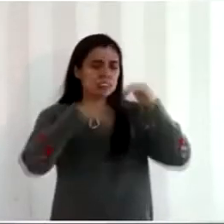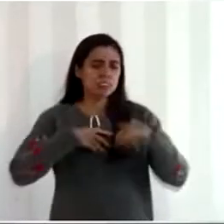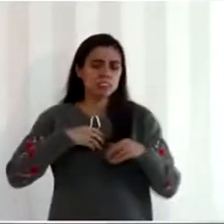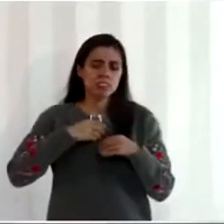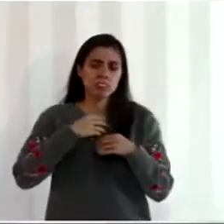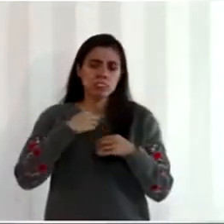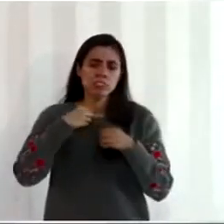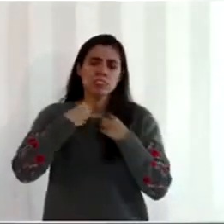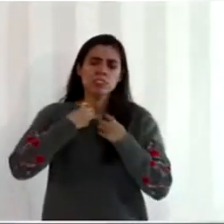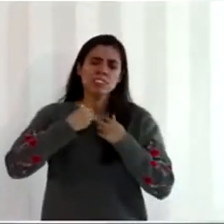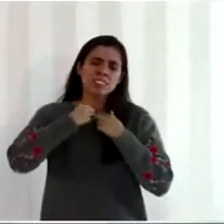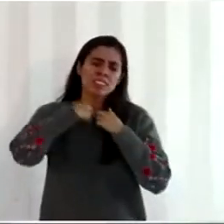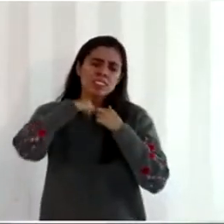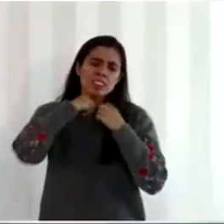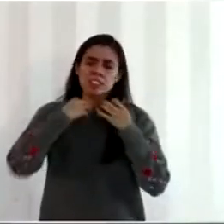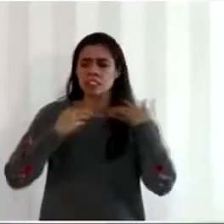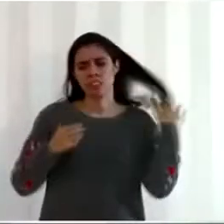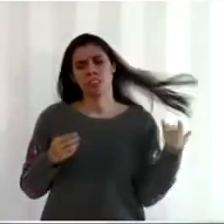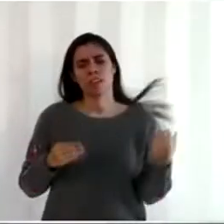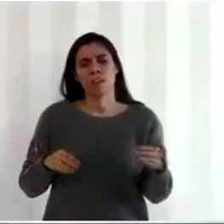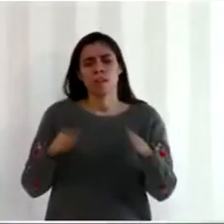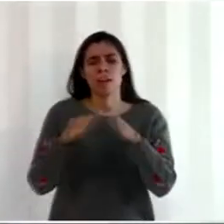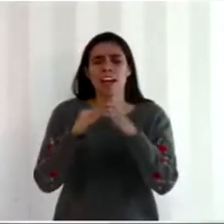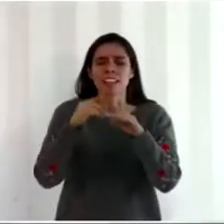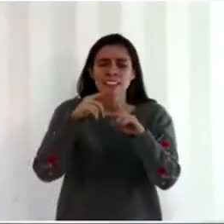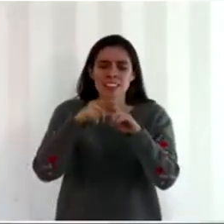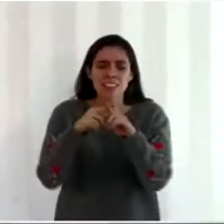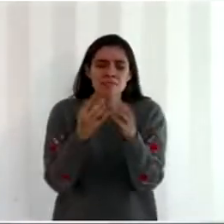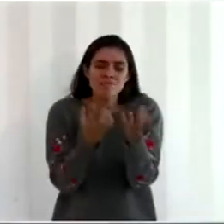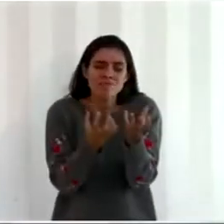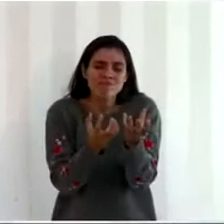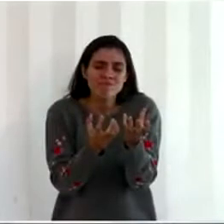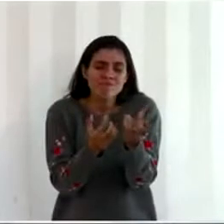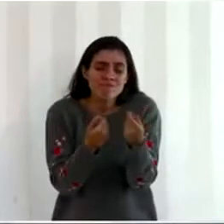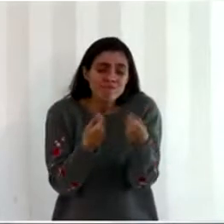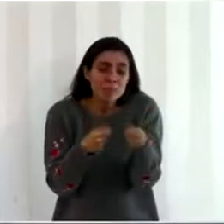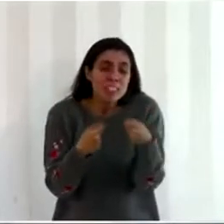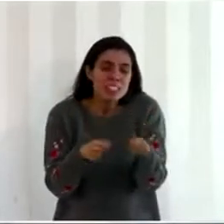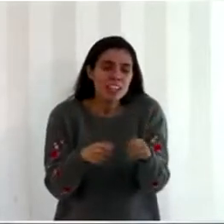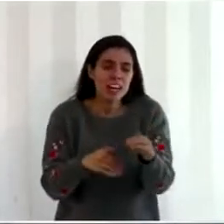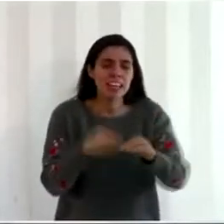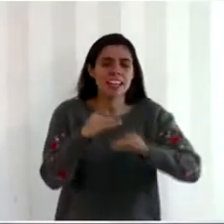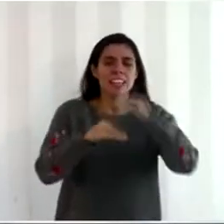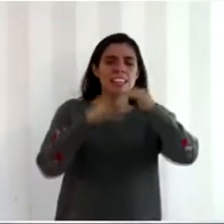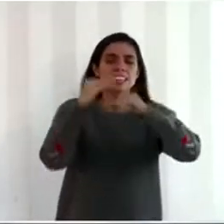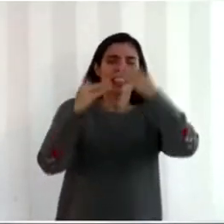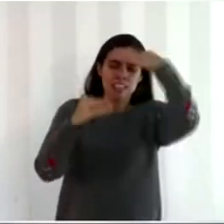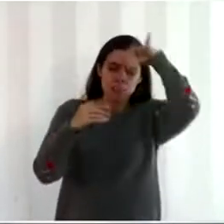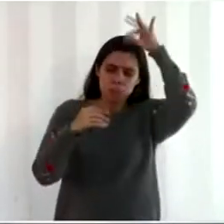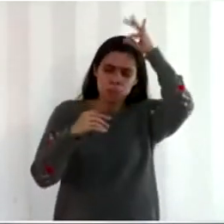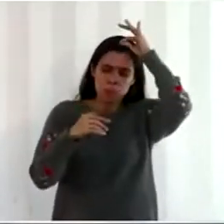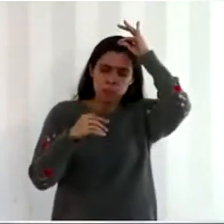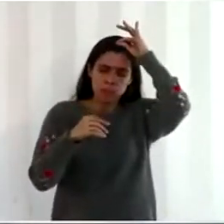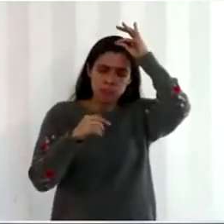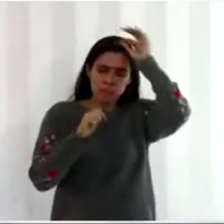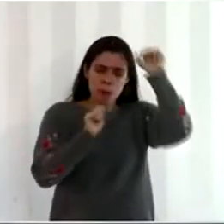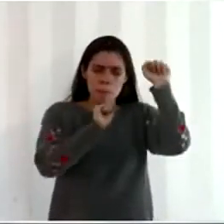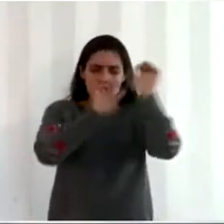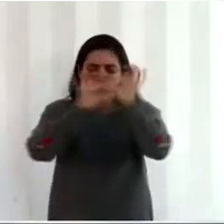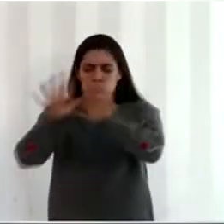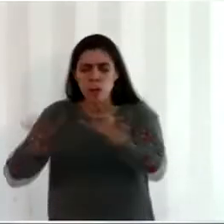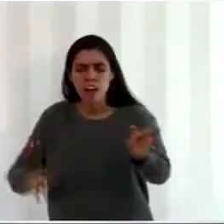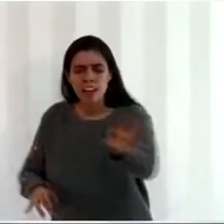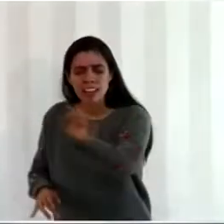seja edificada nessa noite. Para tanto, edifica e ilumina os nossos irmãos também presentes aqui na igreja e em seus lares. Fala ao